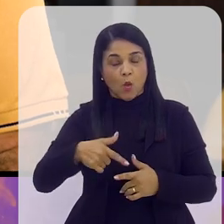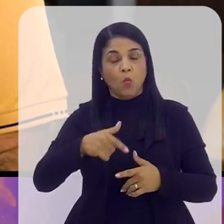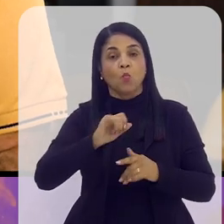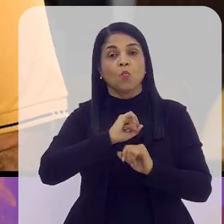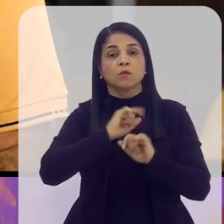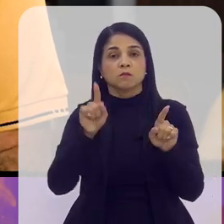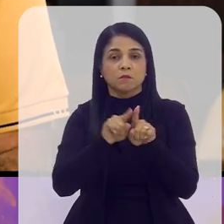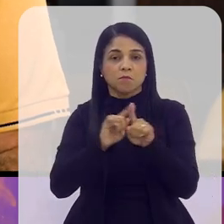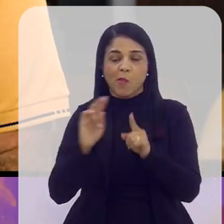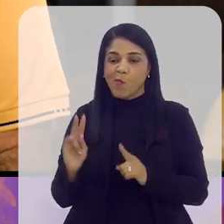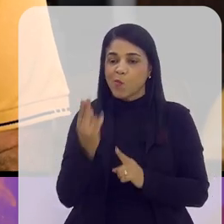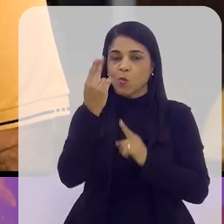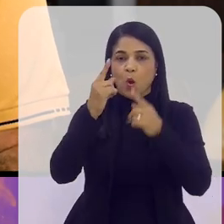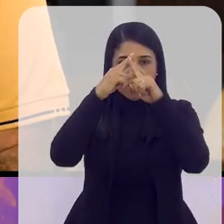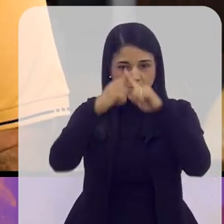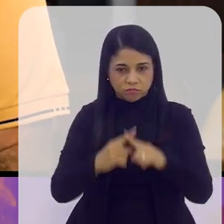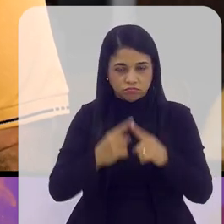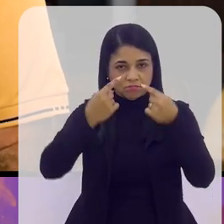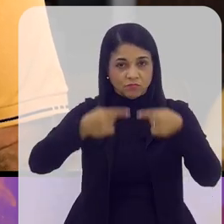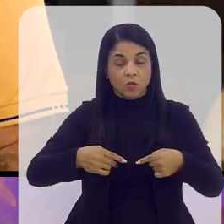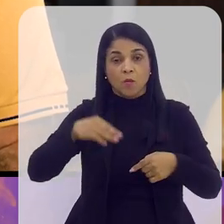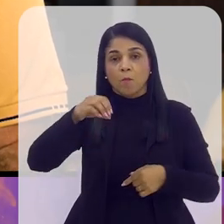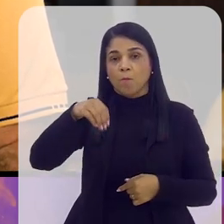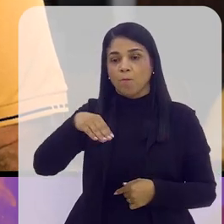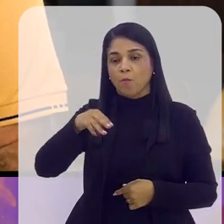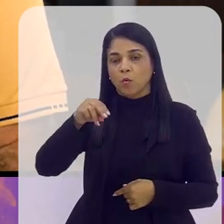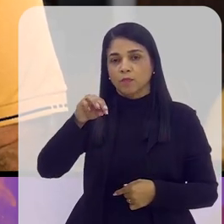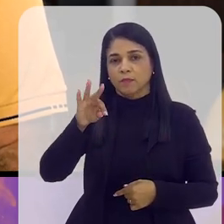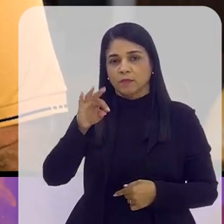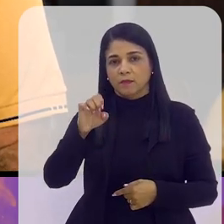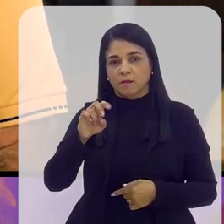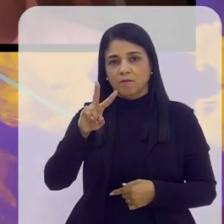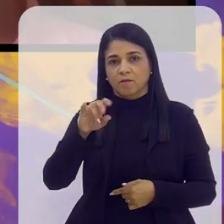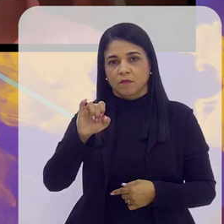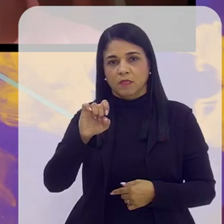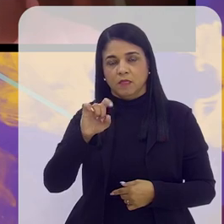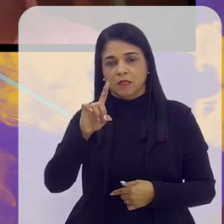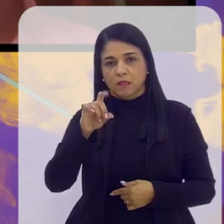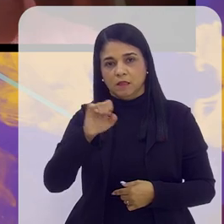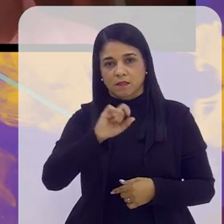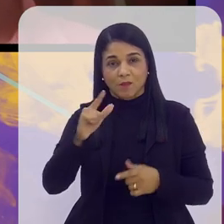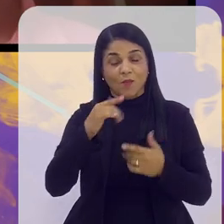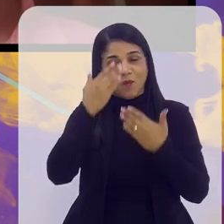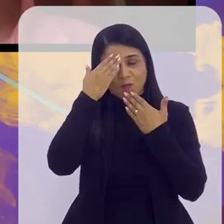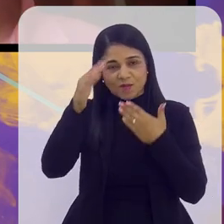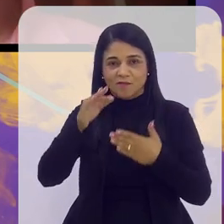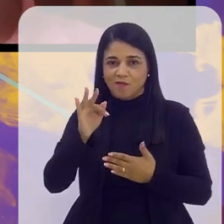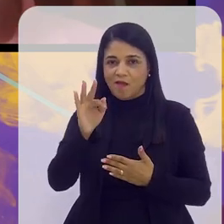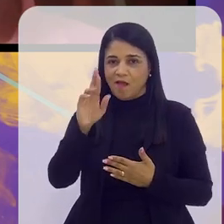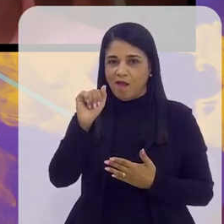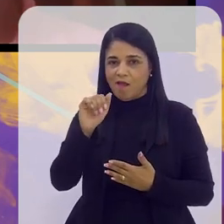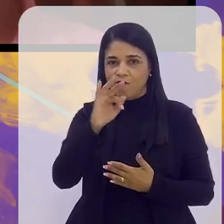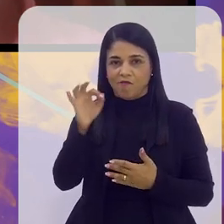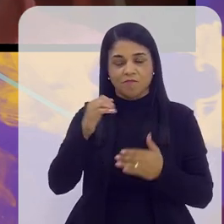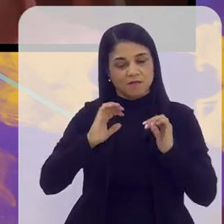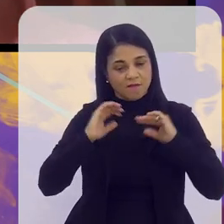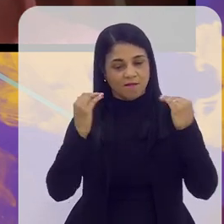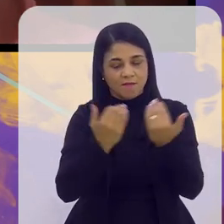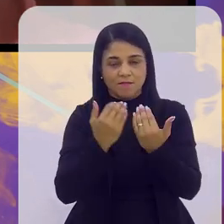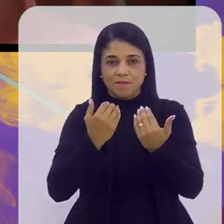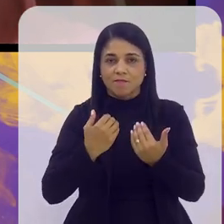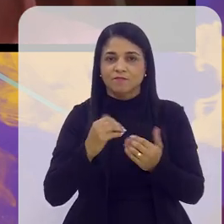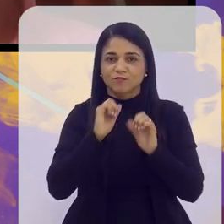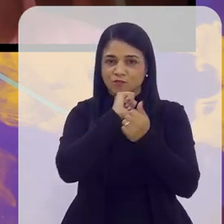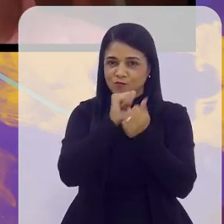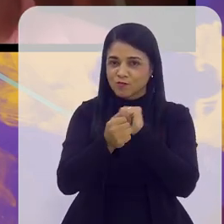o Uruguai no Estádio Centenário em Montevideo. Rafinha, muito obrigado aqui pela sua presença mais uma